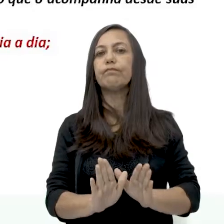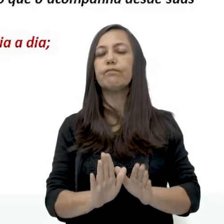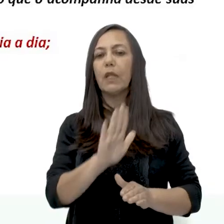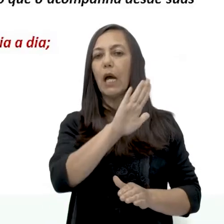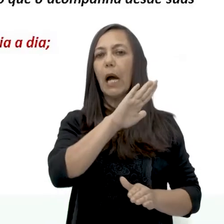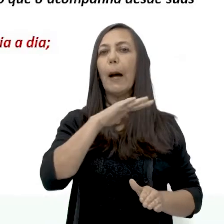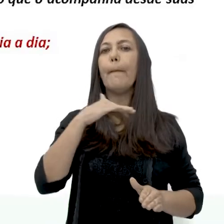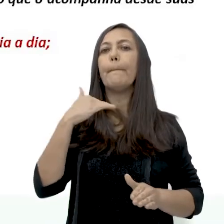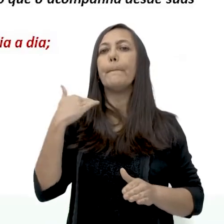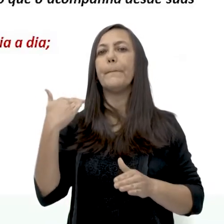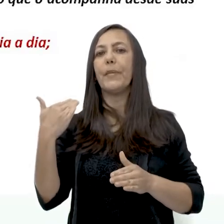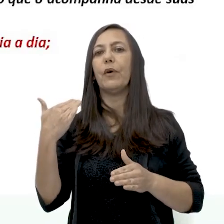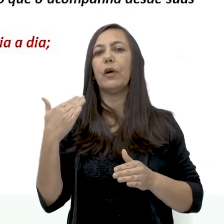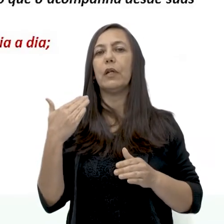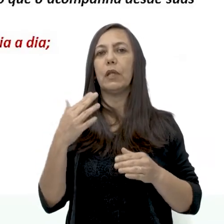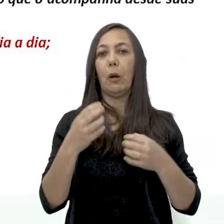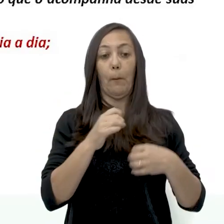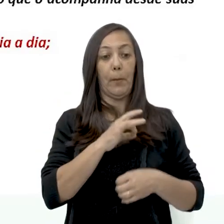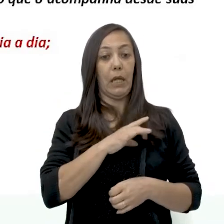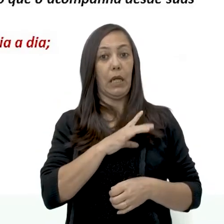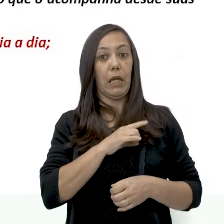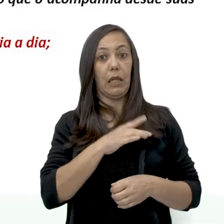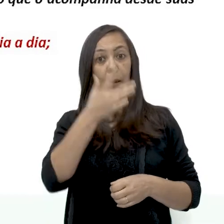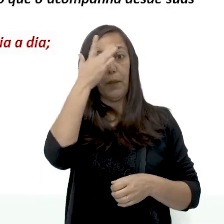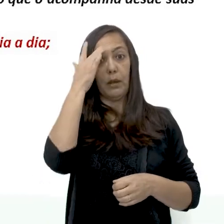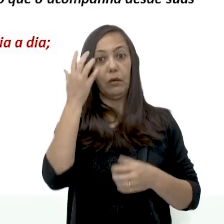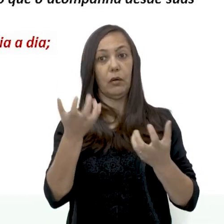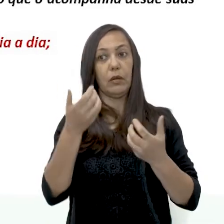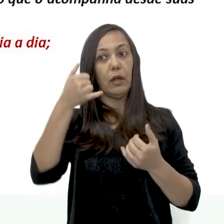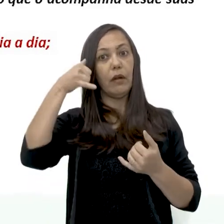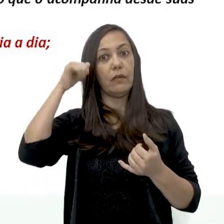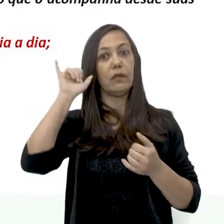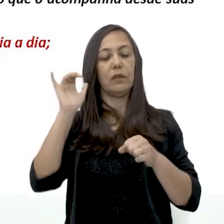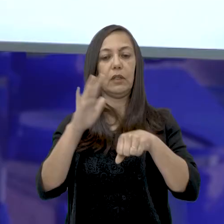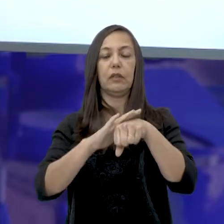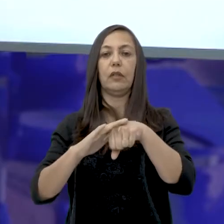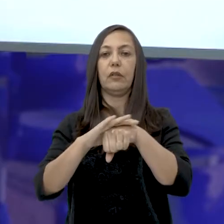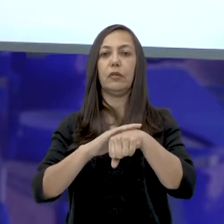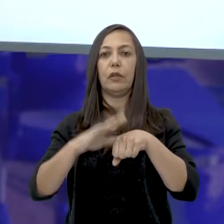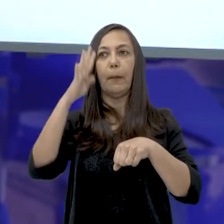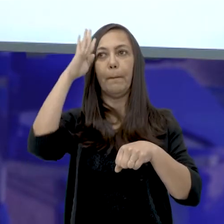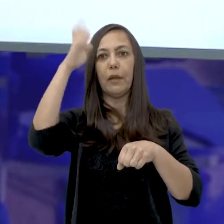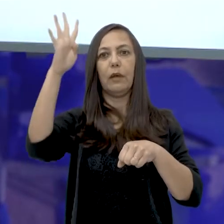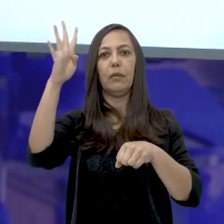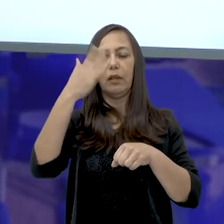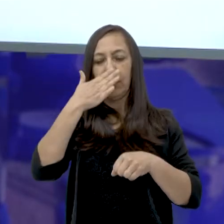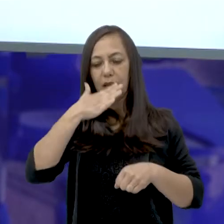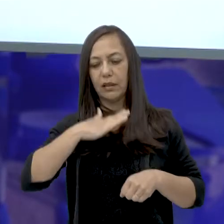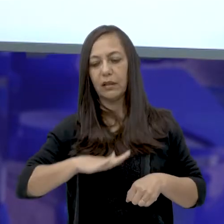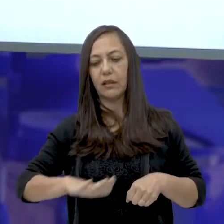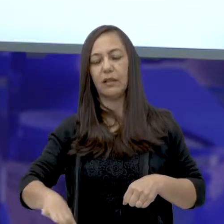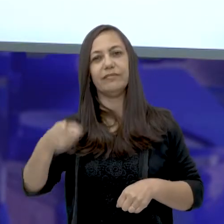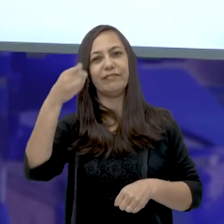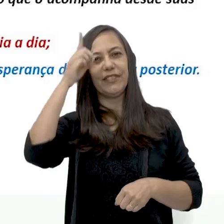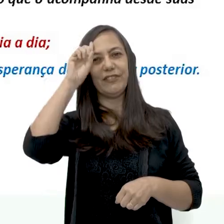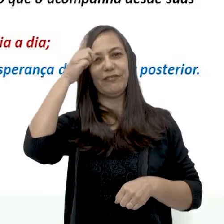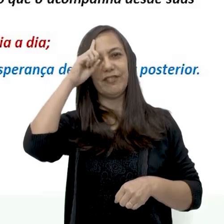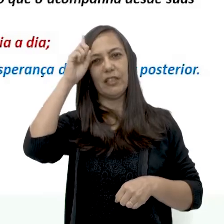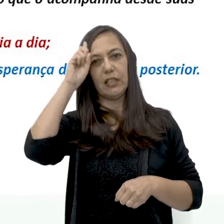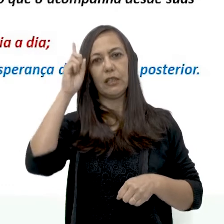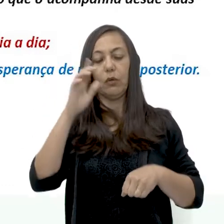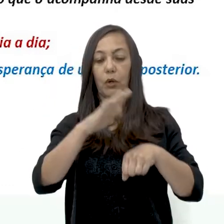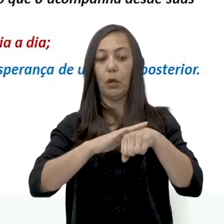um tabu a ser evitado em conversas, né? Principalmente com crianças, no dia a dia,